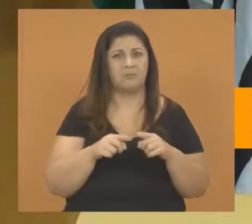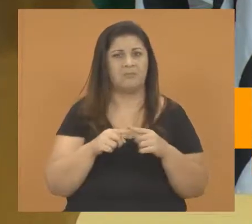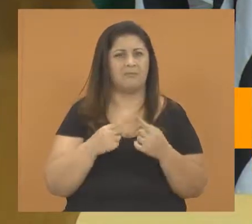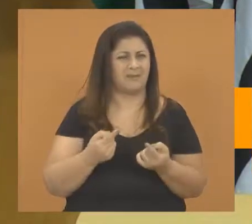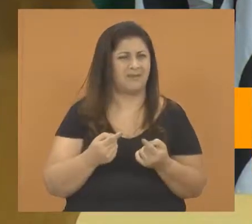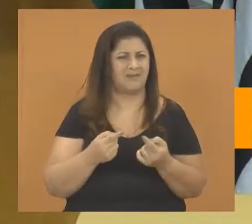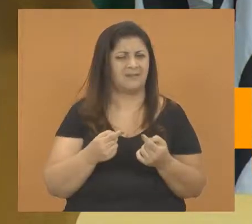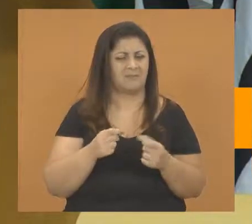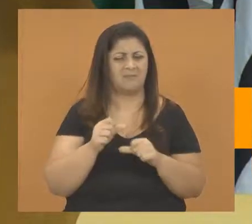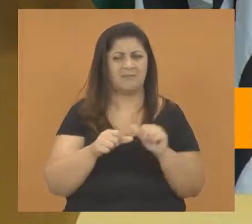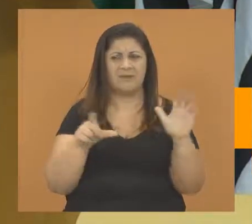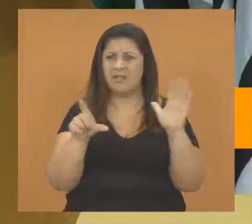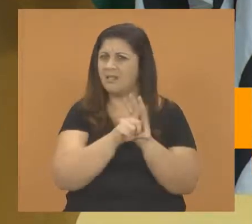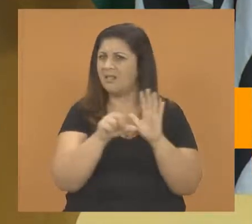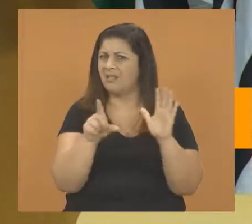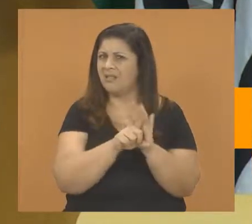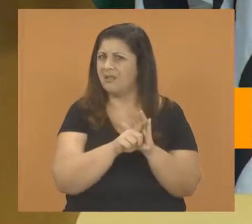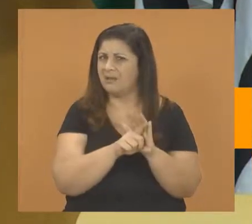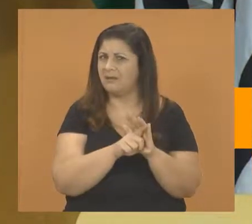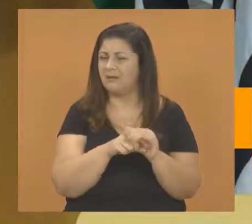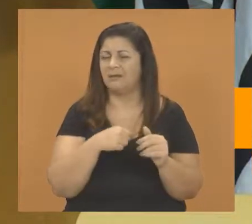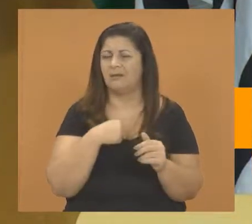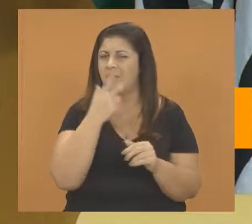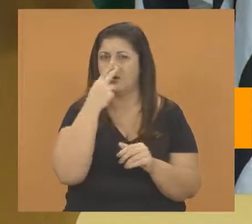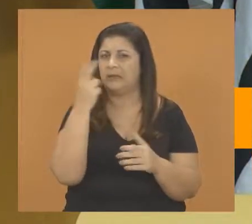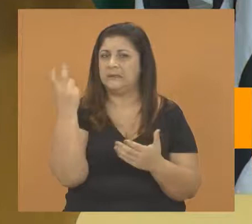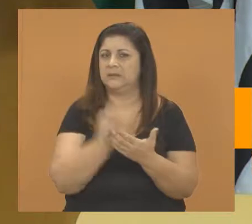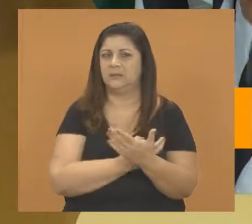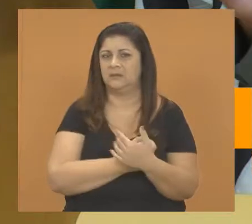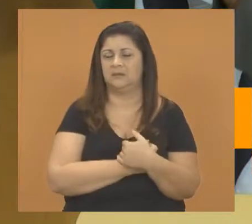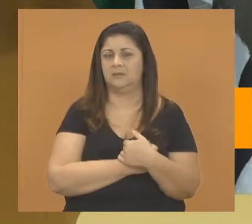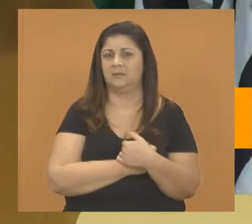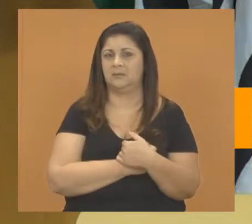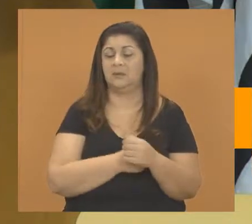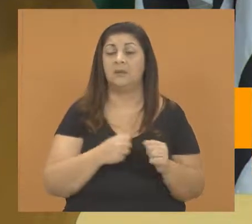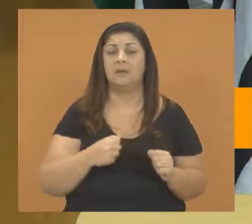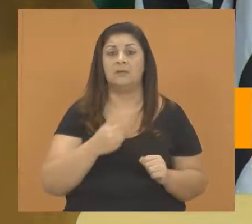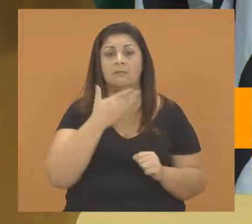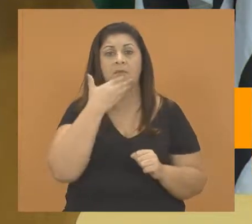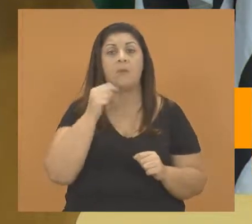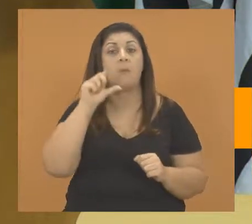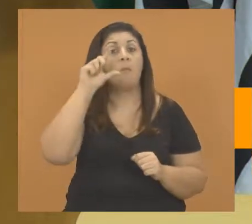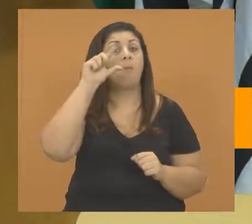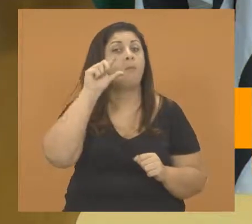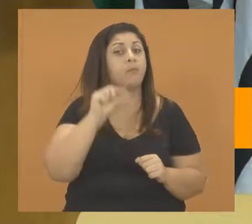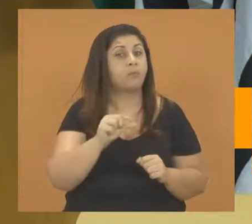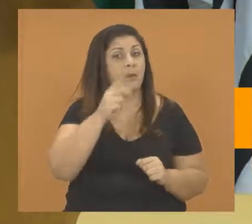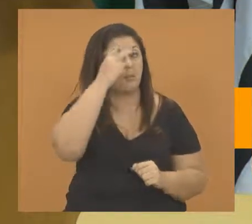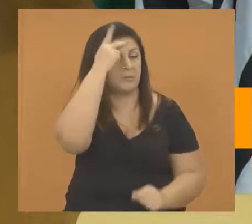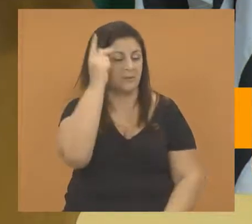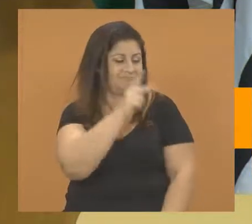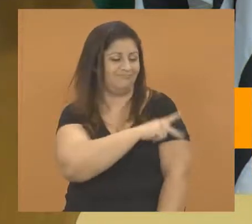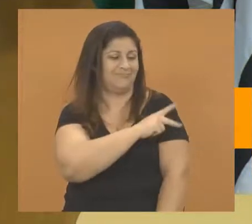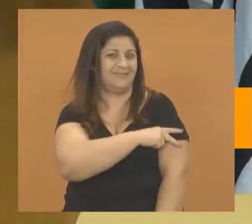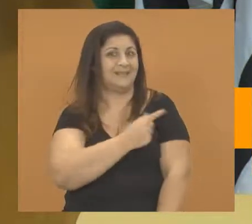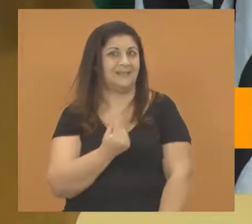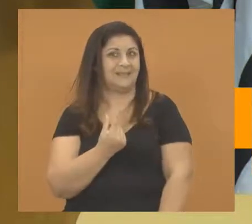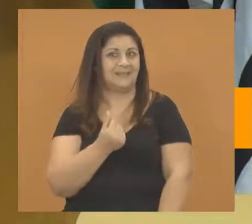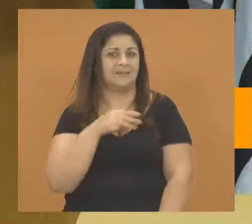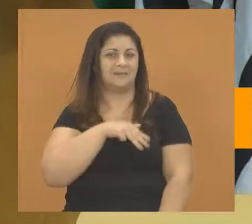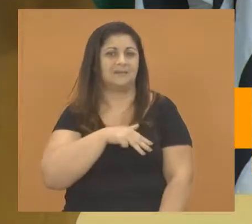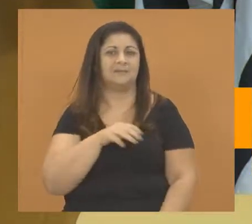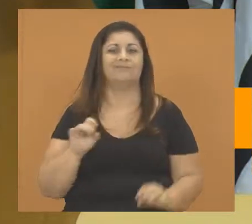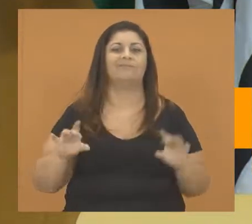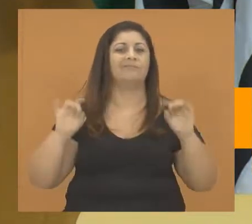lei na minha opinião é equivocado porque eu preferia que fosse diminuído a quantidade de cargos em comissão para que a gente pudesse ter